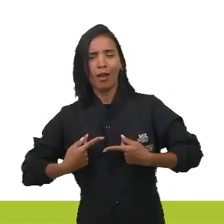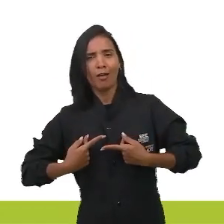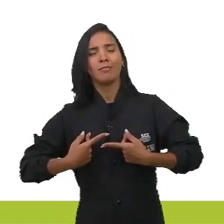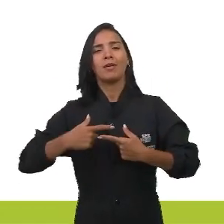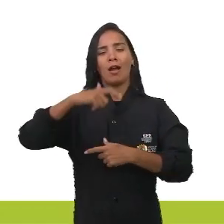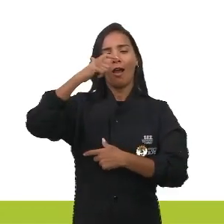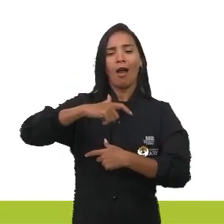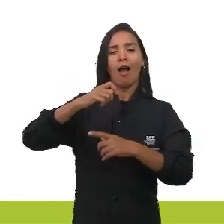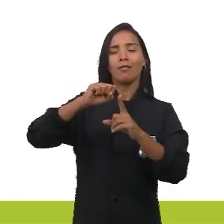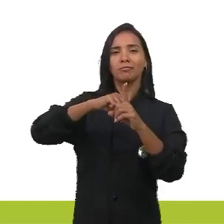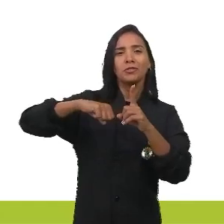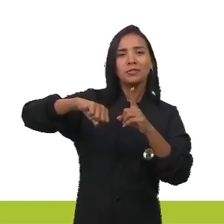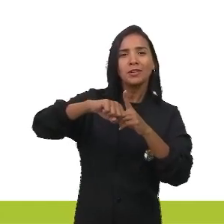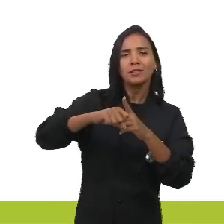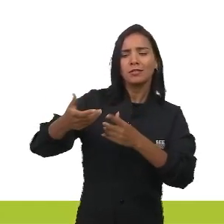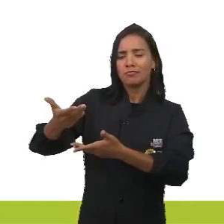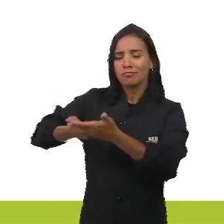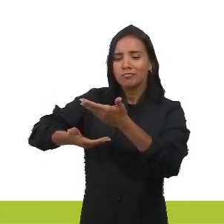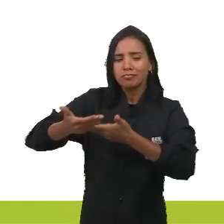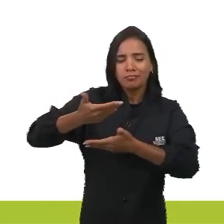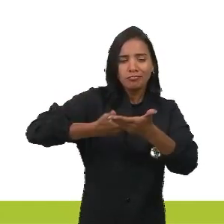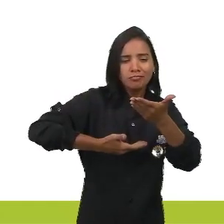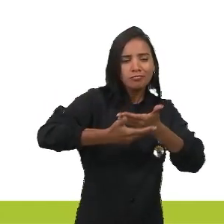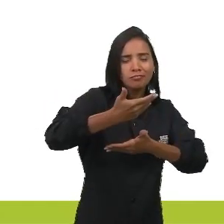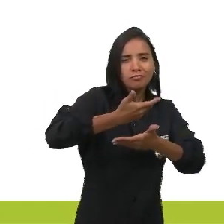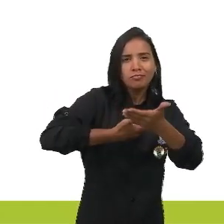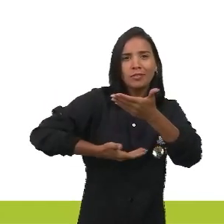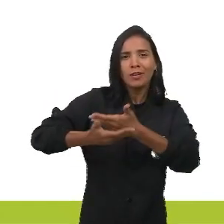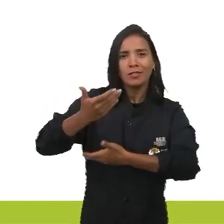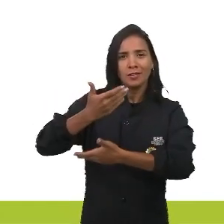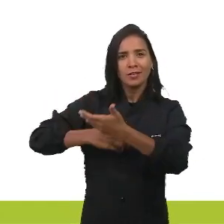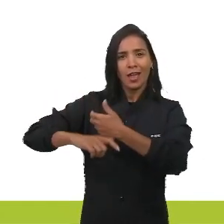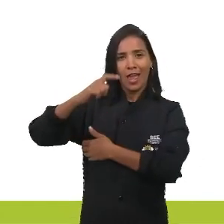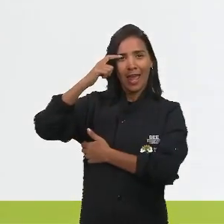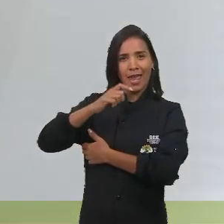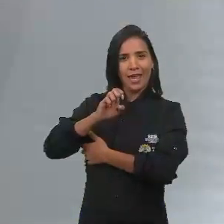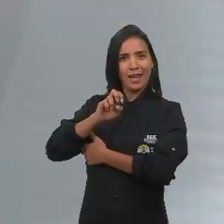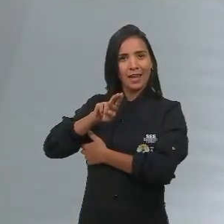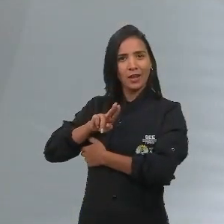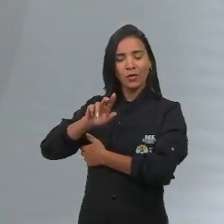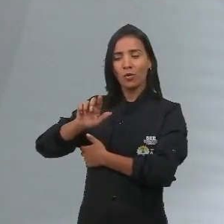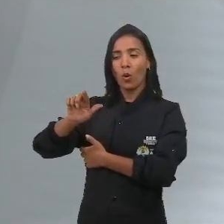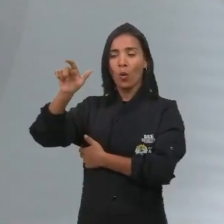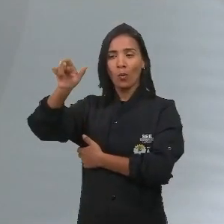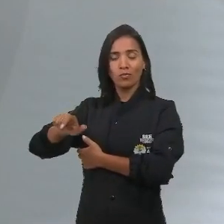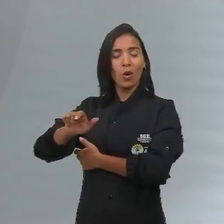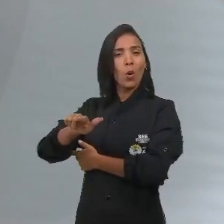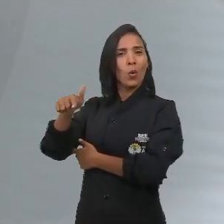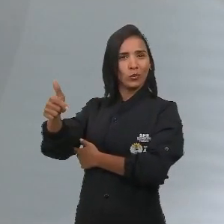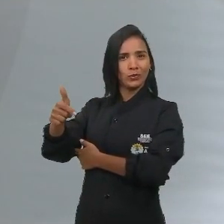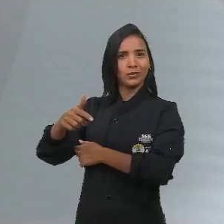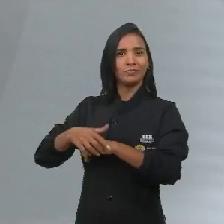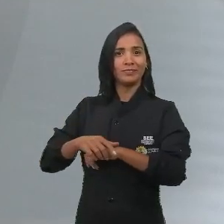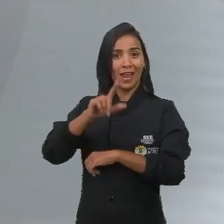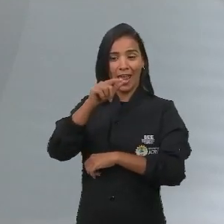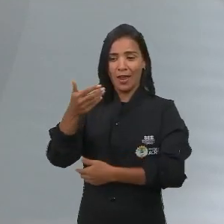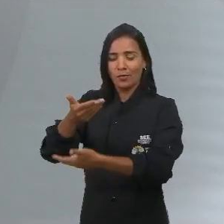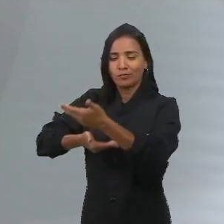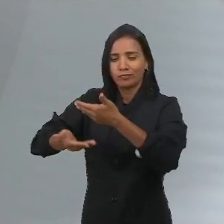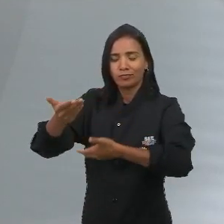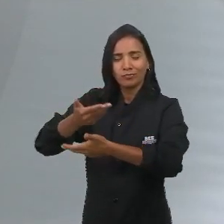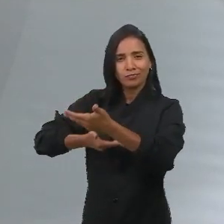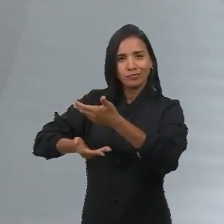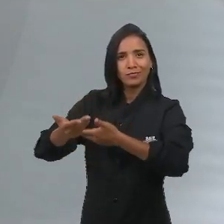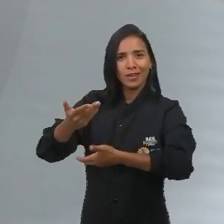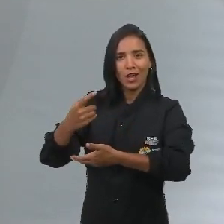relações ocorrem por meio de troca e interação com outro para foca nisso interação com o outro